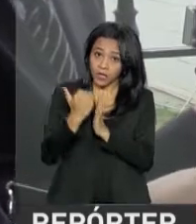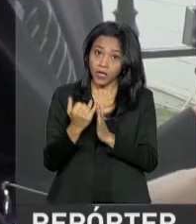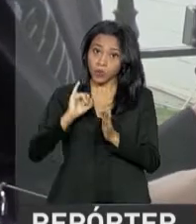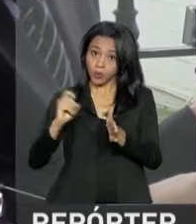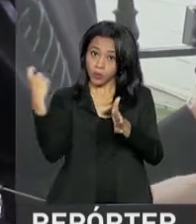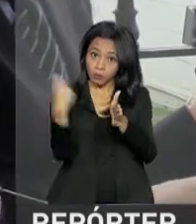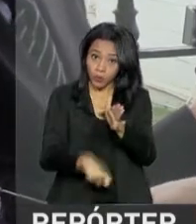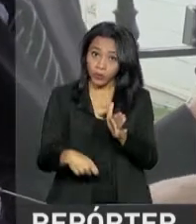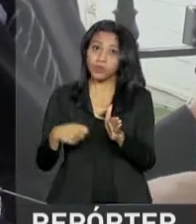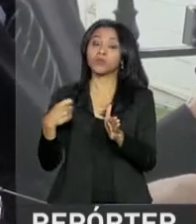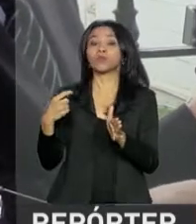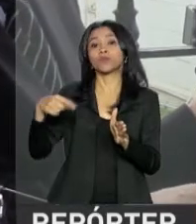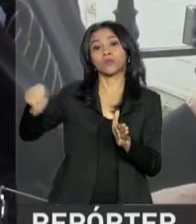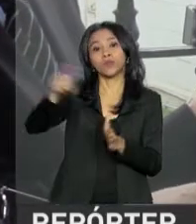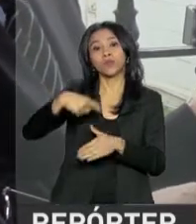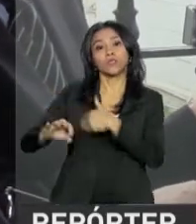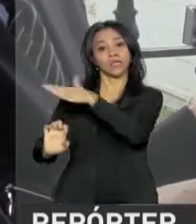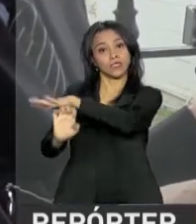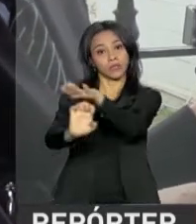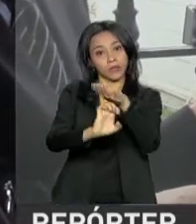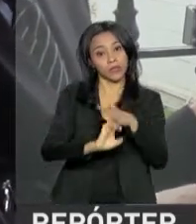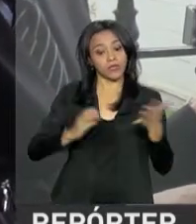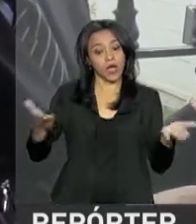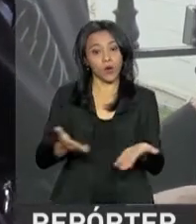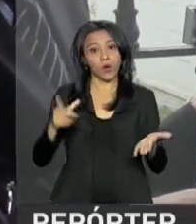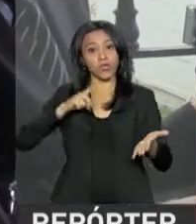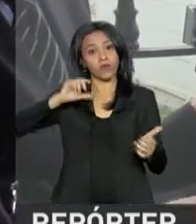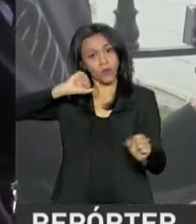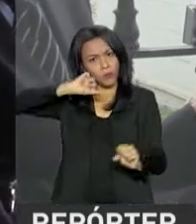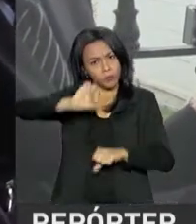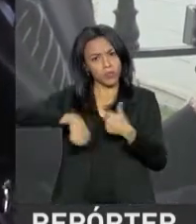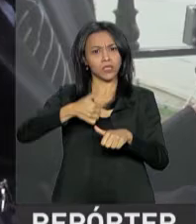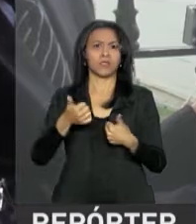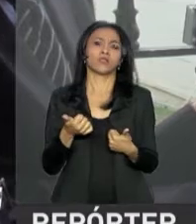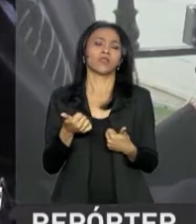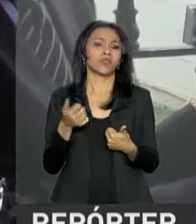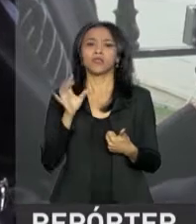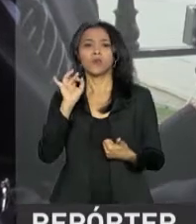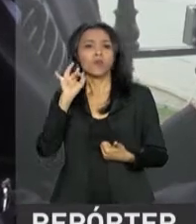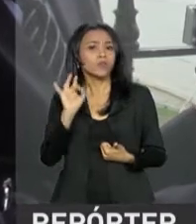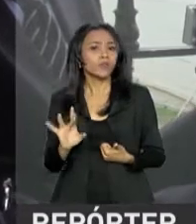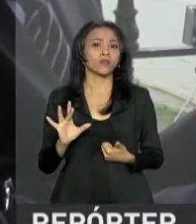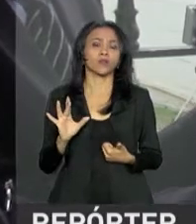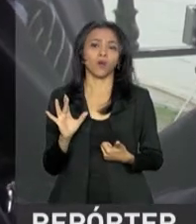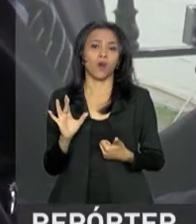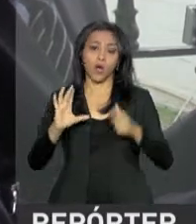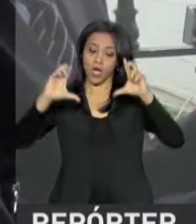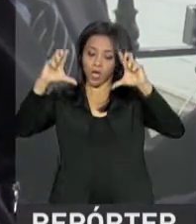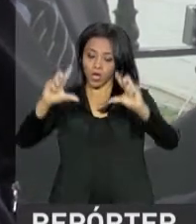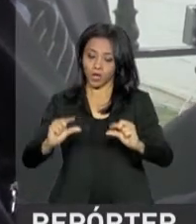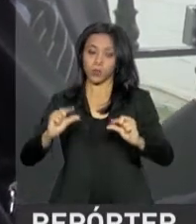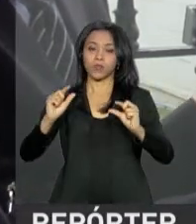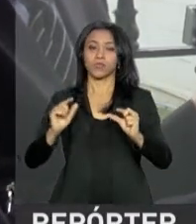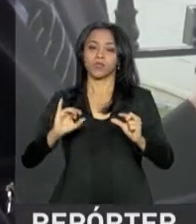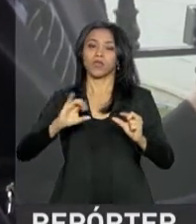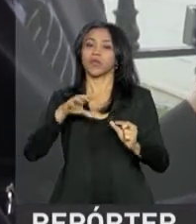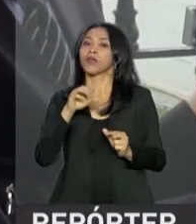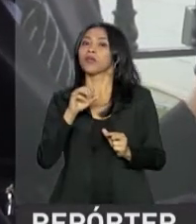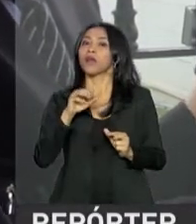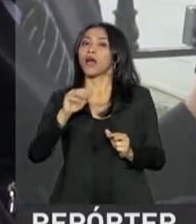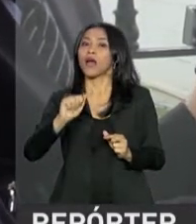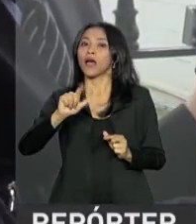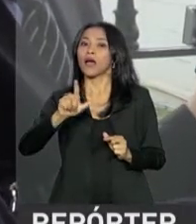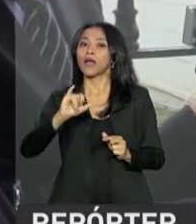pessoa jurídica, e agora foi feita uma mudança profunda que não é só apenas a redução de alíquota, mas